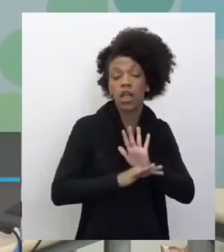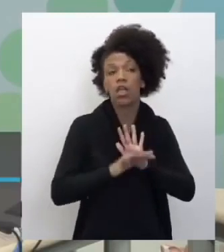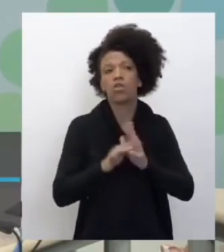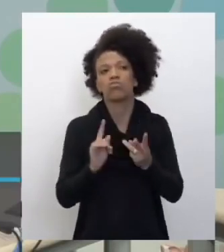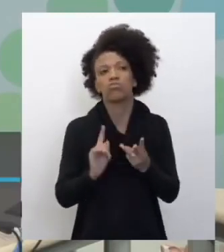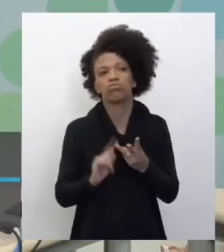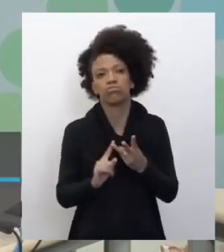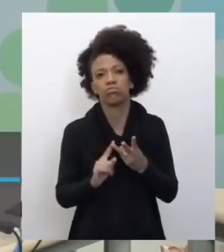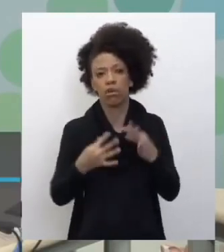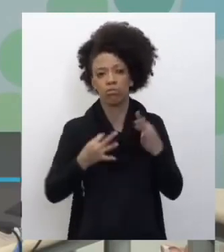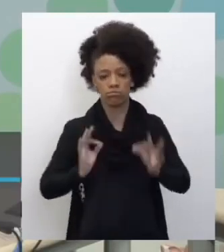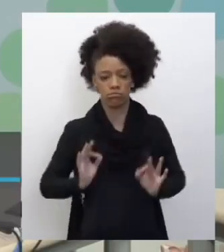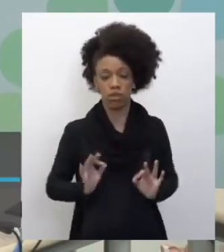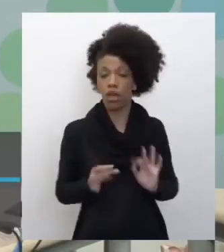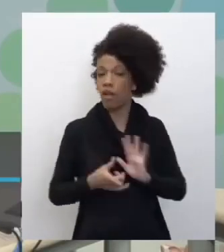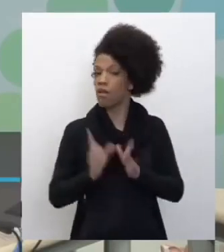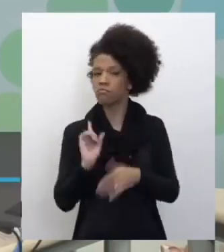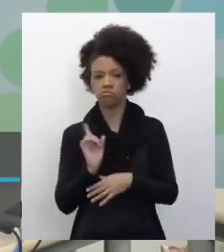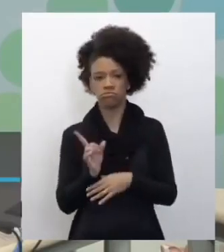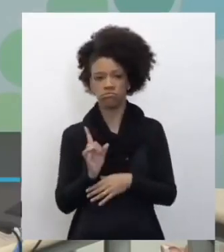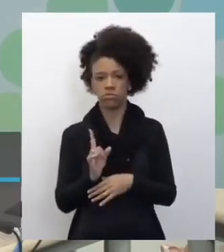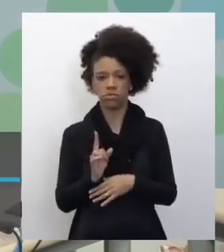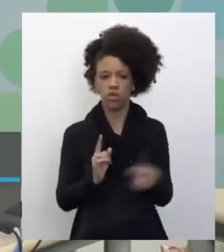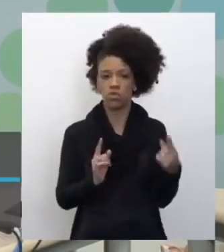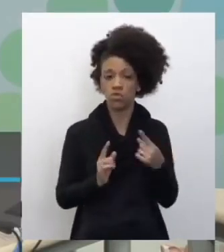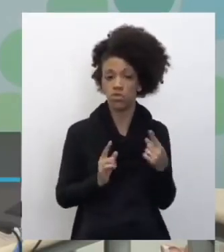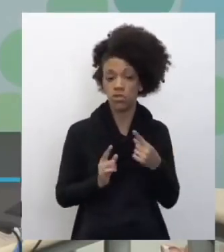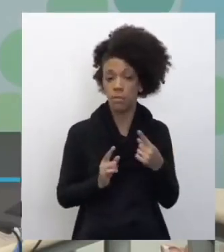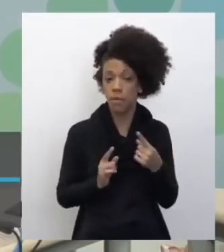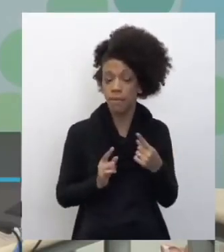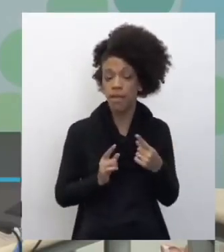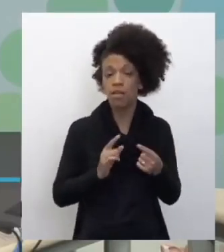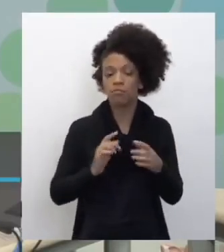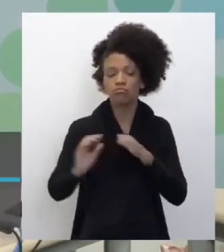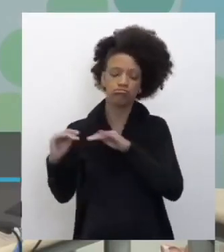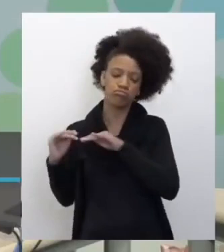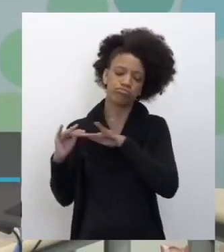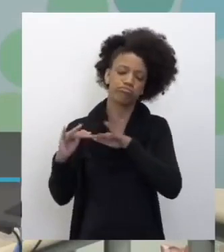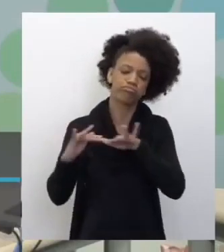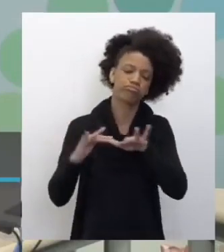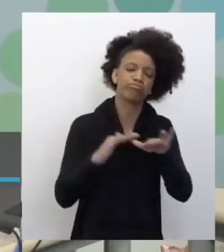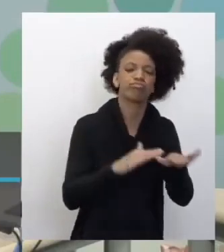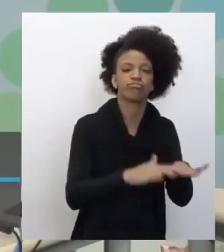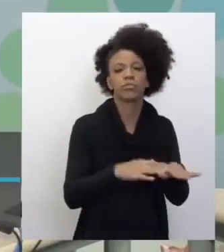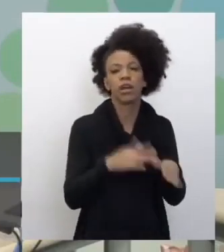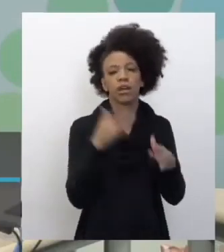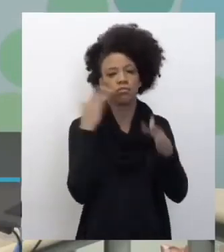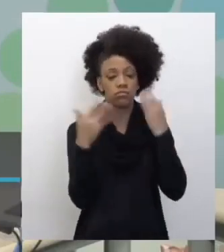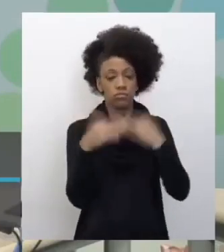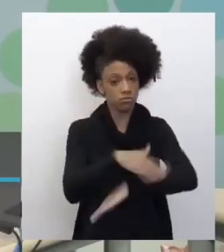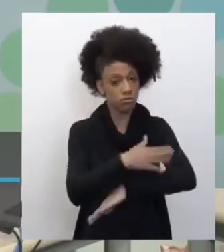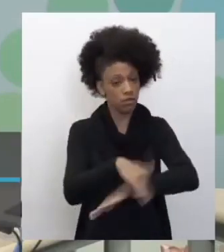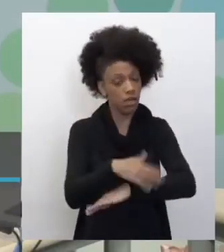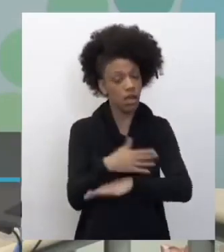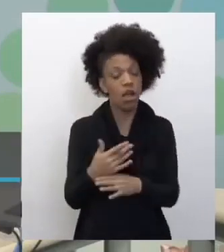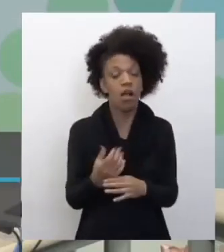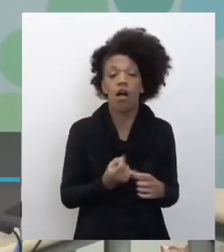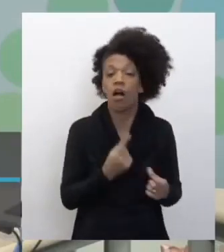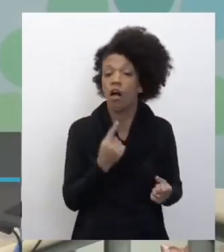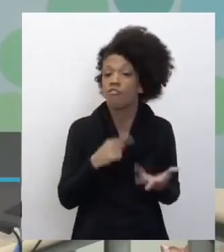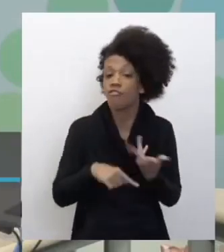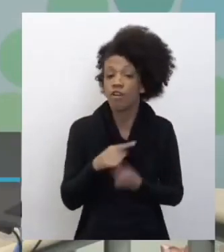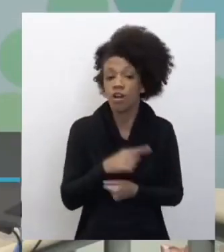não. Na época ainda, né, dos primeiros comediantes itinerantes que viajavam de cidade em cidade, a grande maioria desses comediantes, gente,